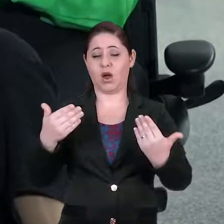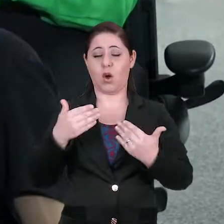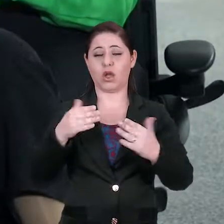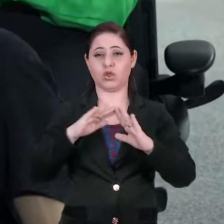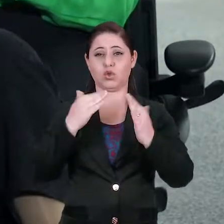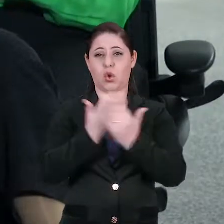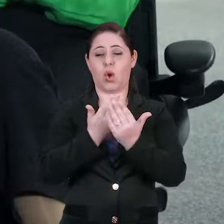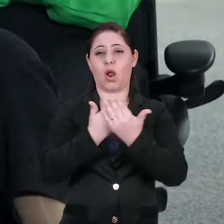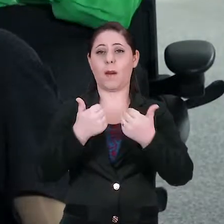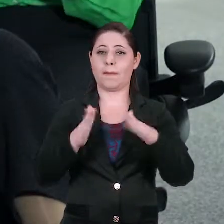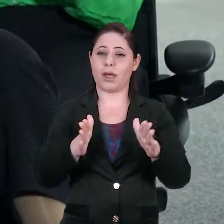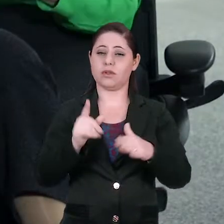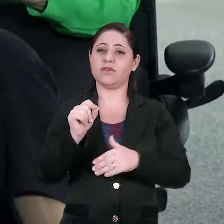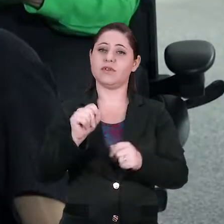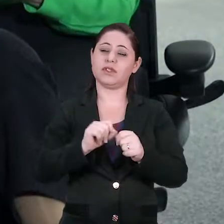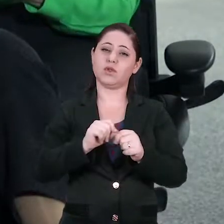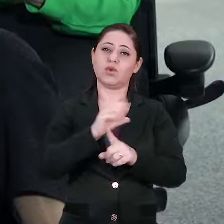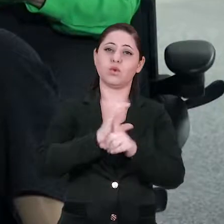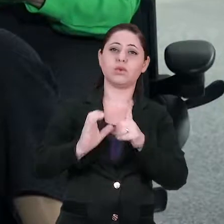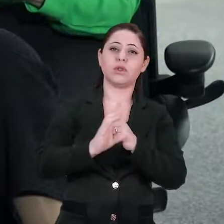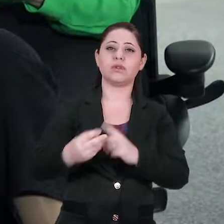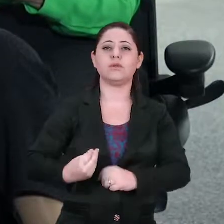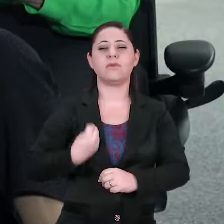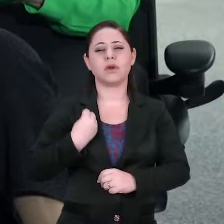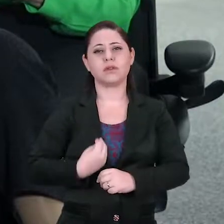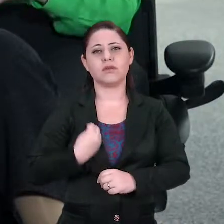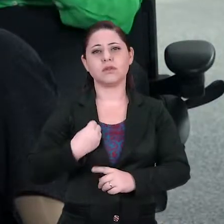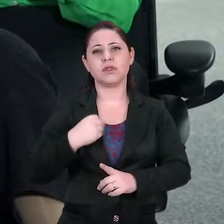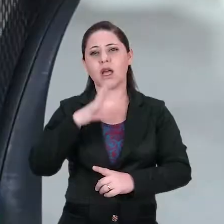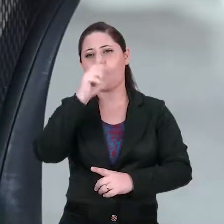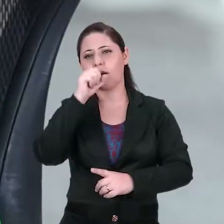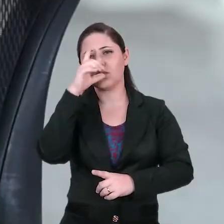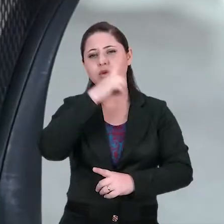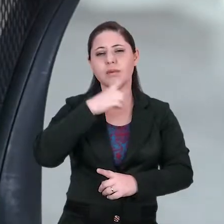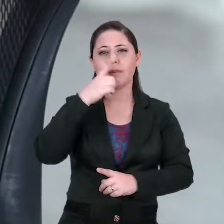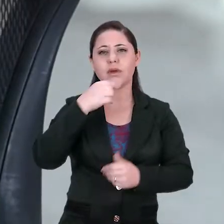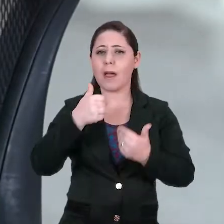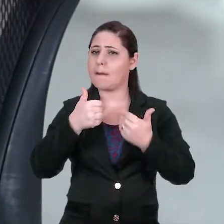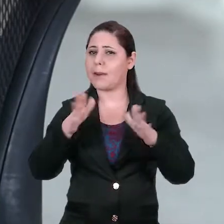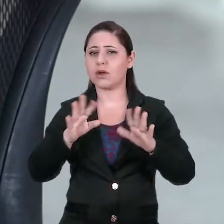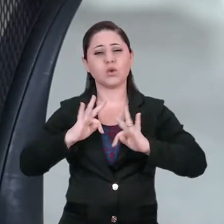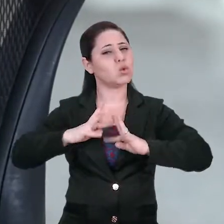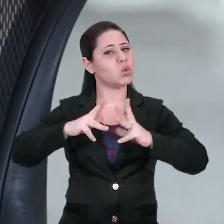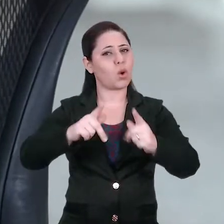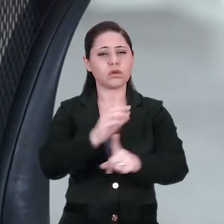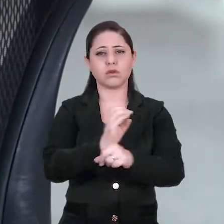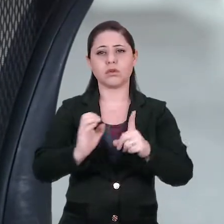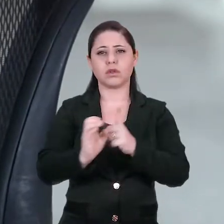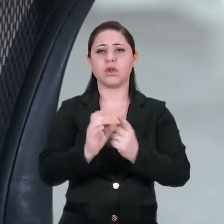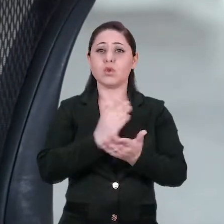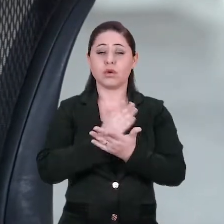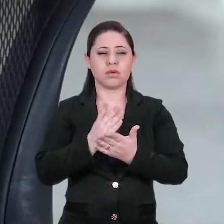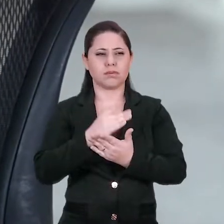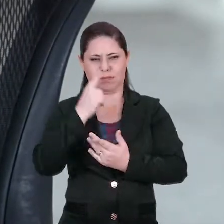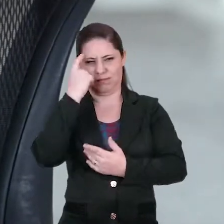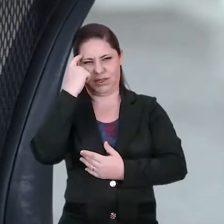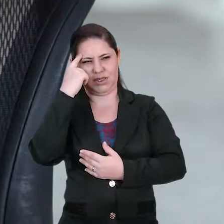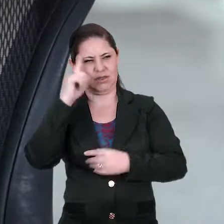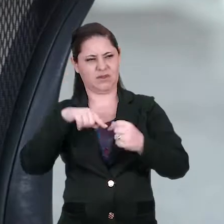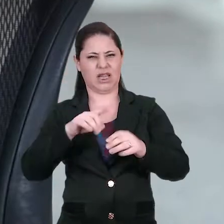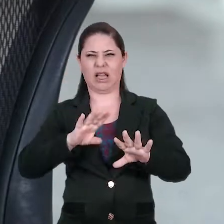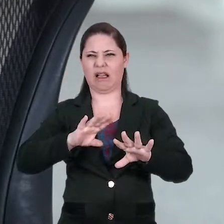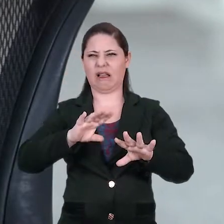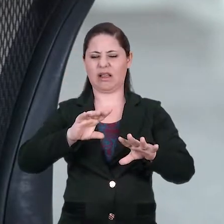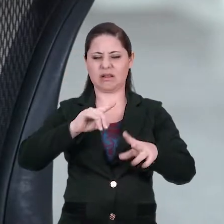Aberta, fazer com que a comunidade participasse nos finais de semana, que a escola fosse aberta à comunidade. No começo me disseram, imagine, vão depredar